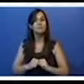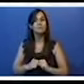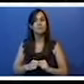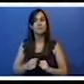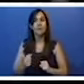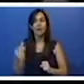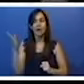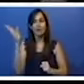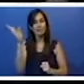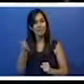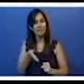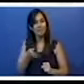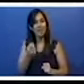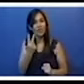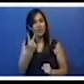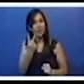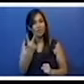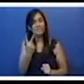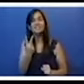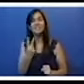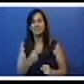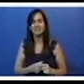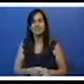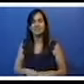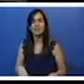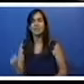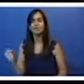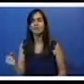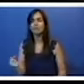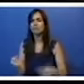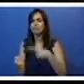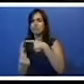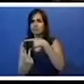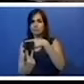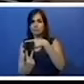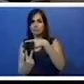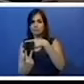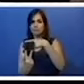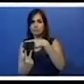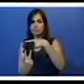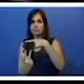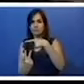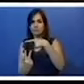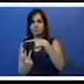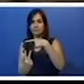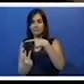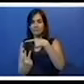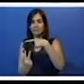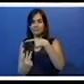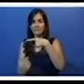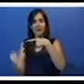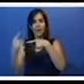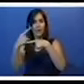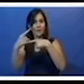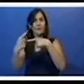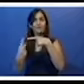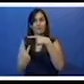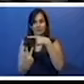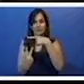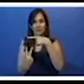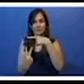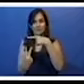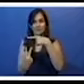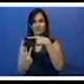dois só olha lá que legal um triângulo e outro triângulo tão dois triângulos para formar o meu